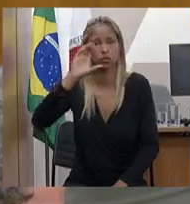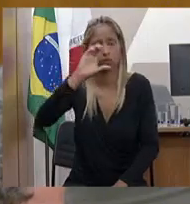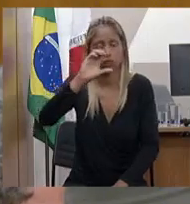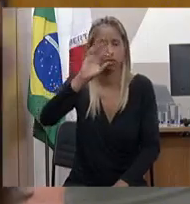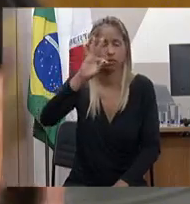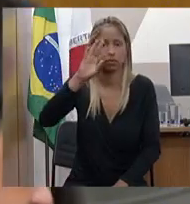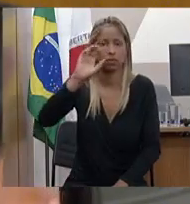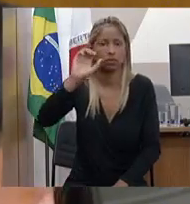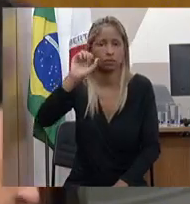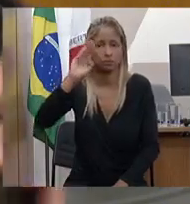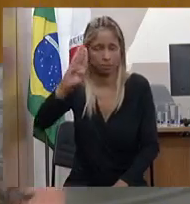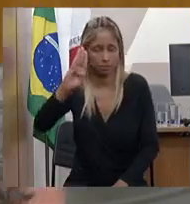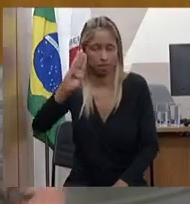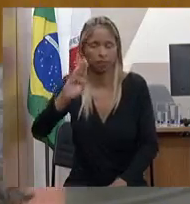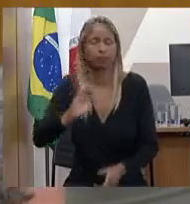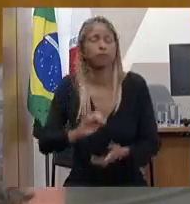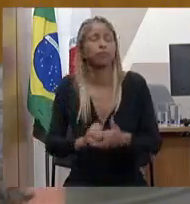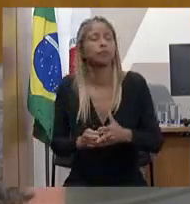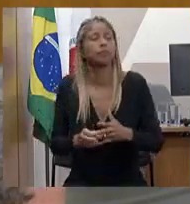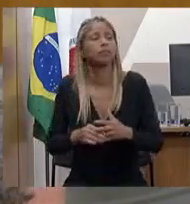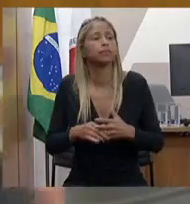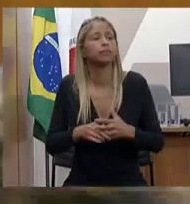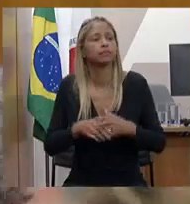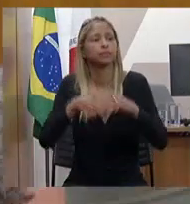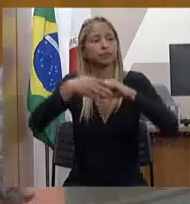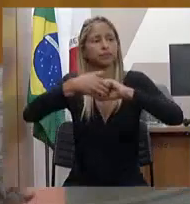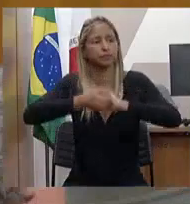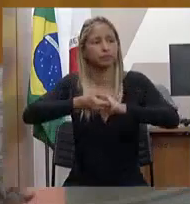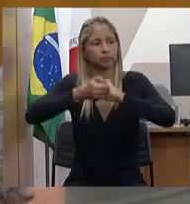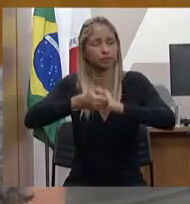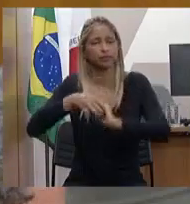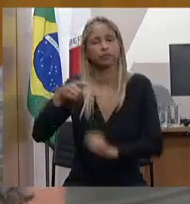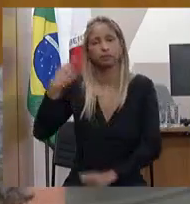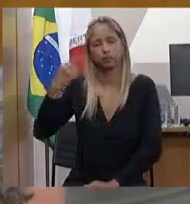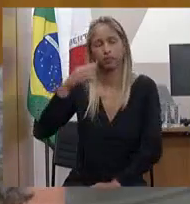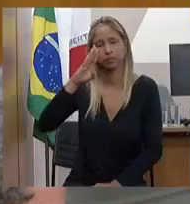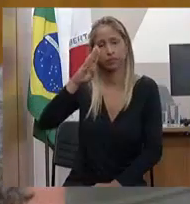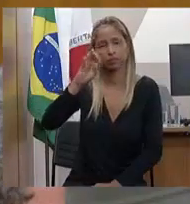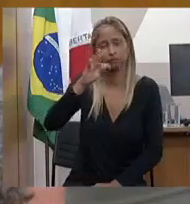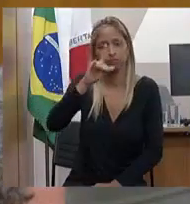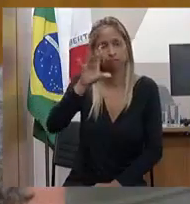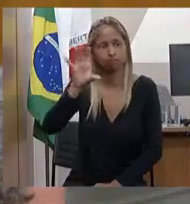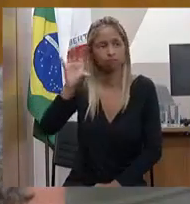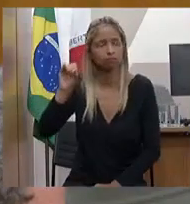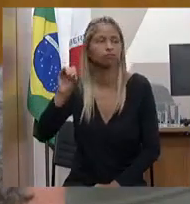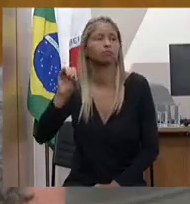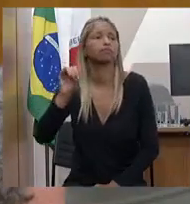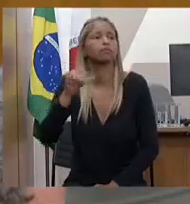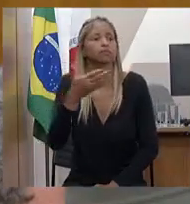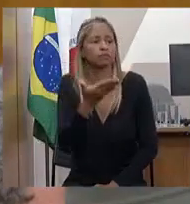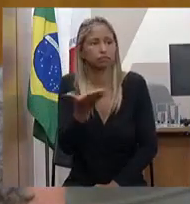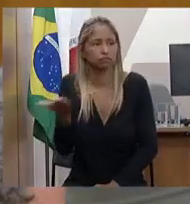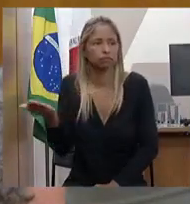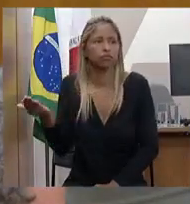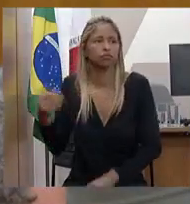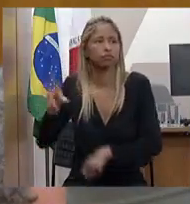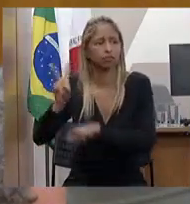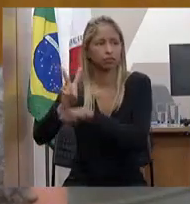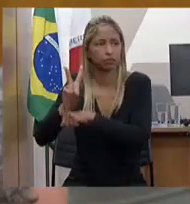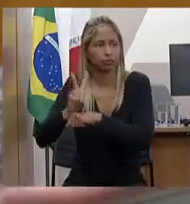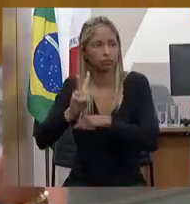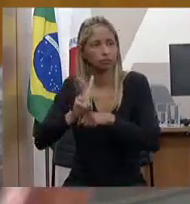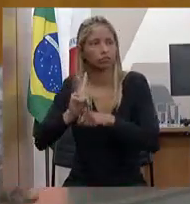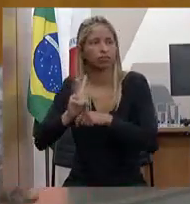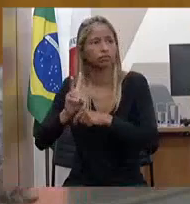de relações institucionais quero cumprimentar aqui o deputado Betão Carlinhos Calazans os fiscais e